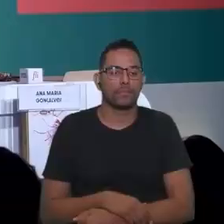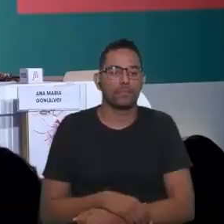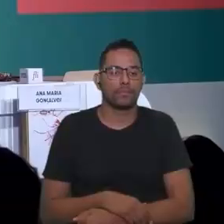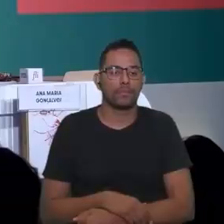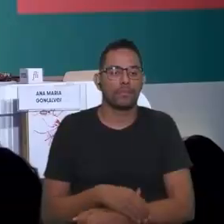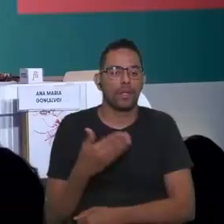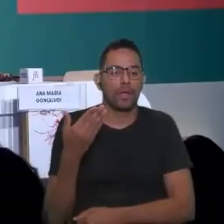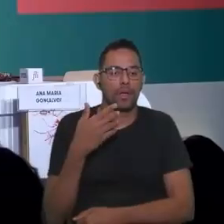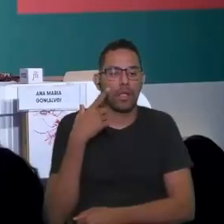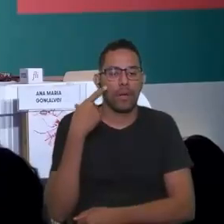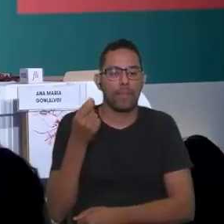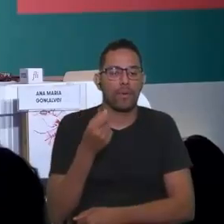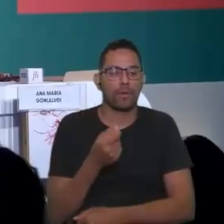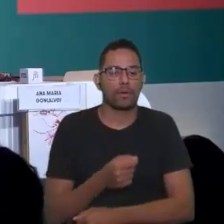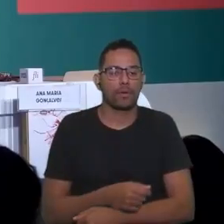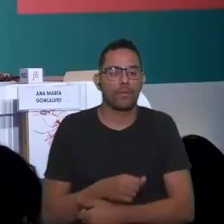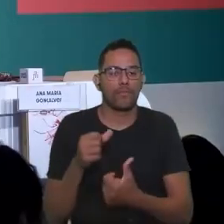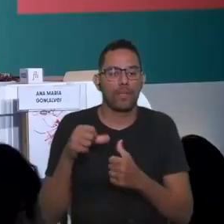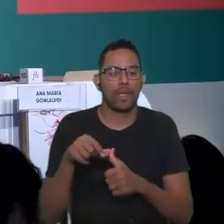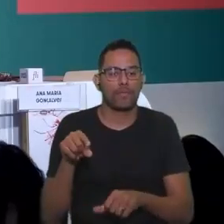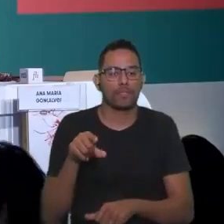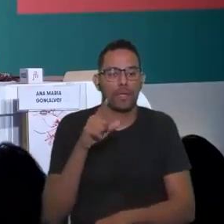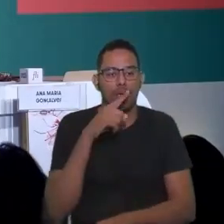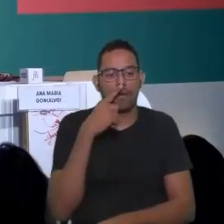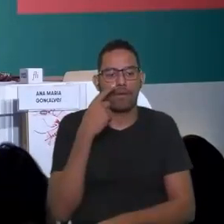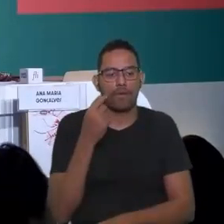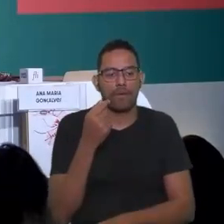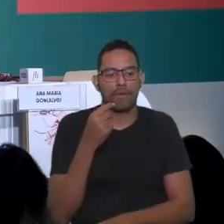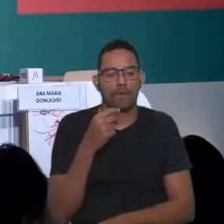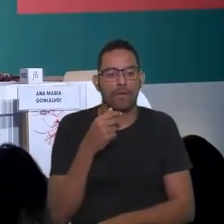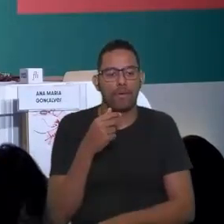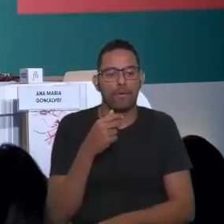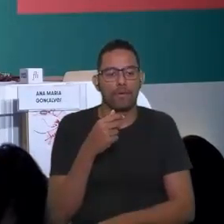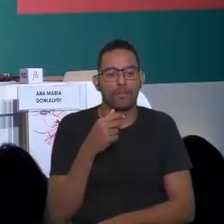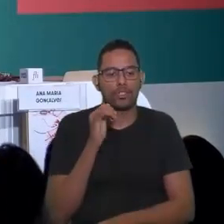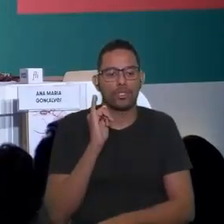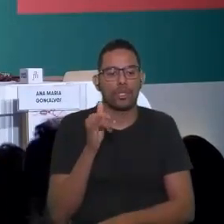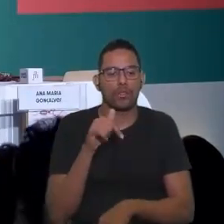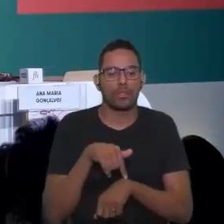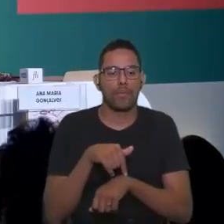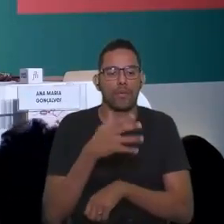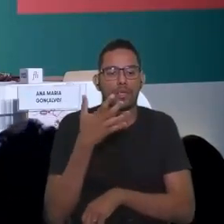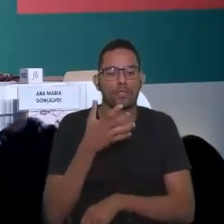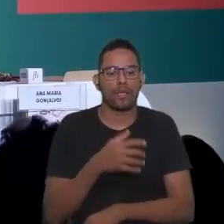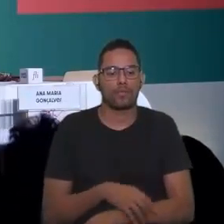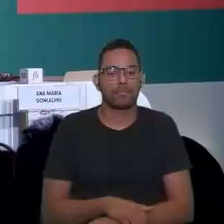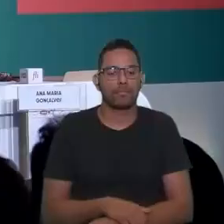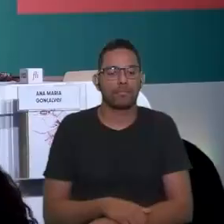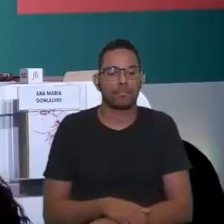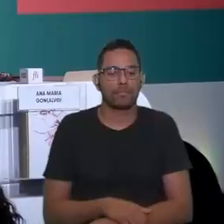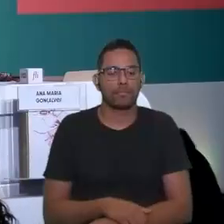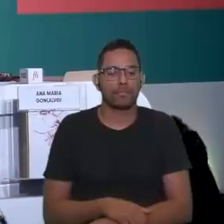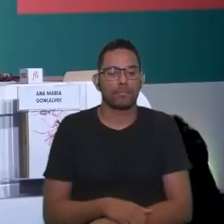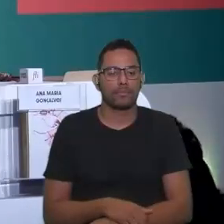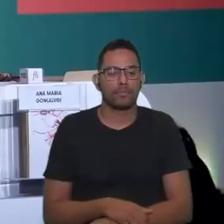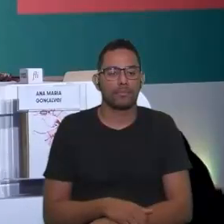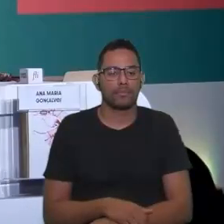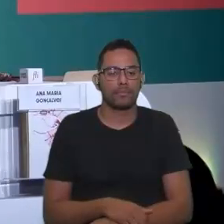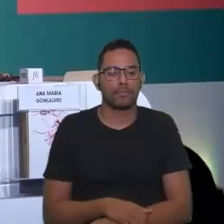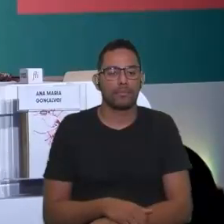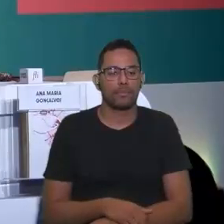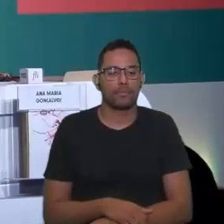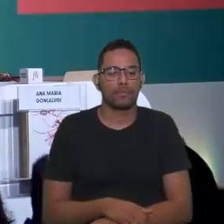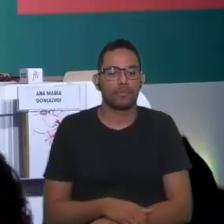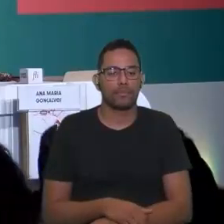Desta vez. Não vou embora. Desta vez. Eu vou ficar. Disseram que eu podia ficar o tempo que eu quisesse. Pode. É a última mesa,